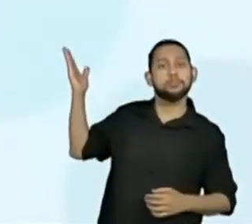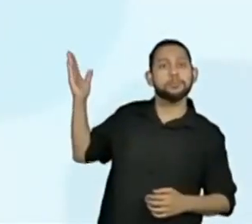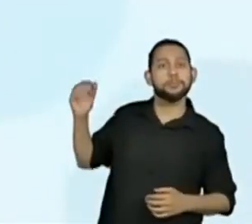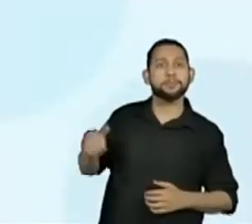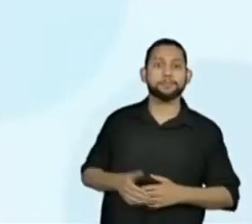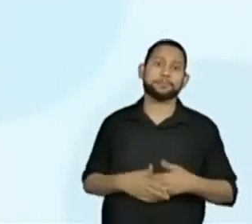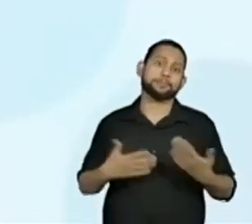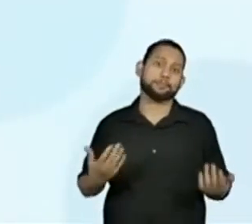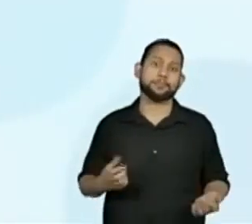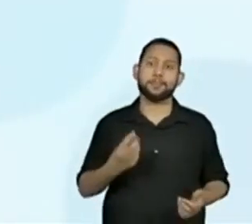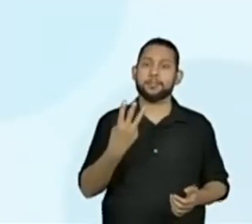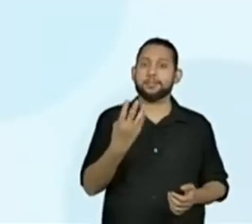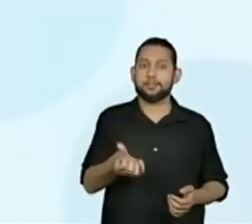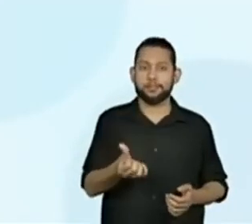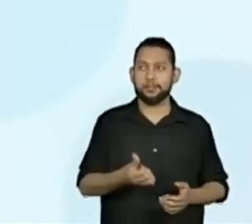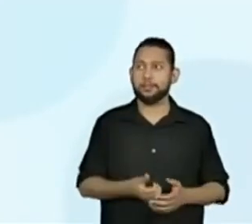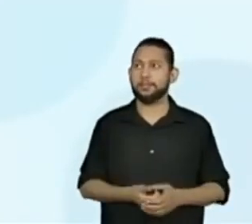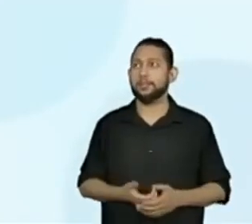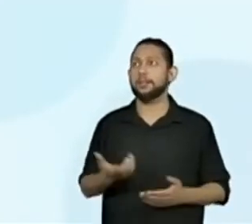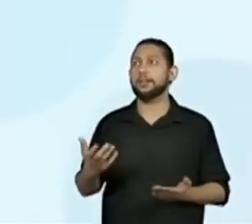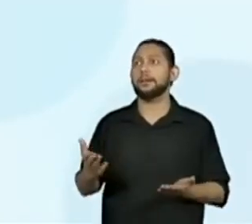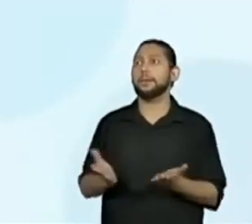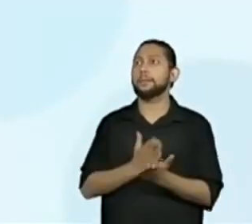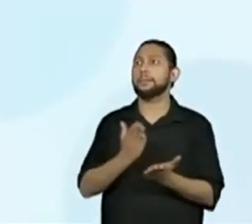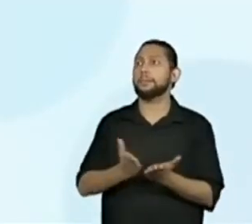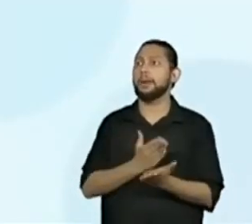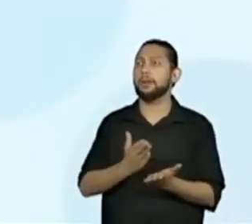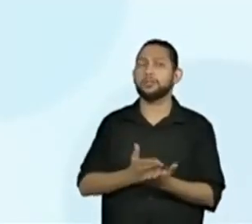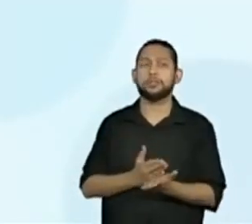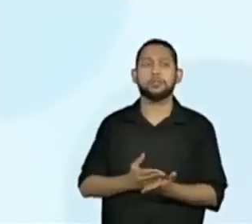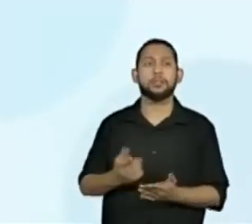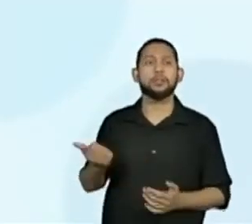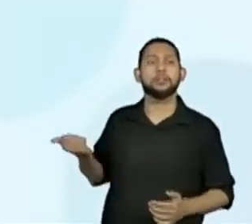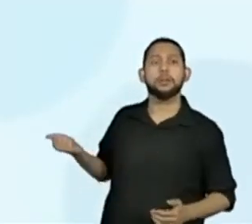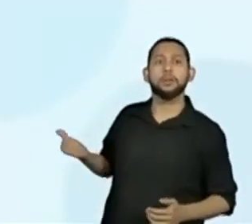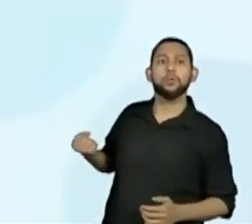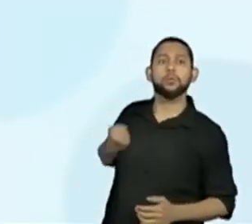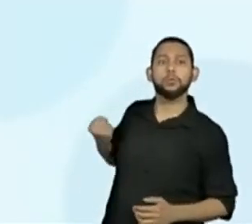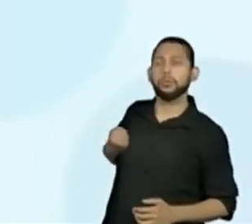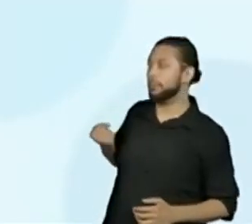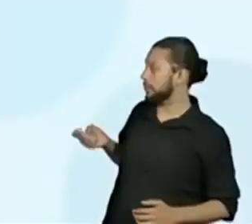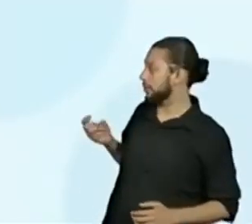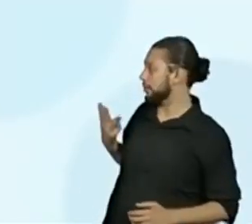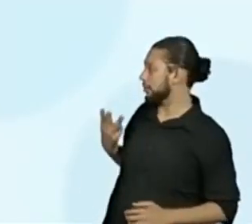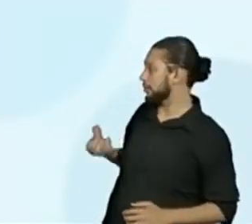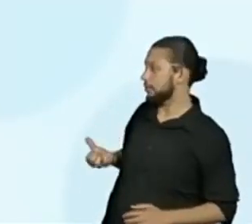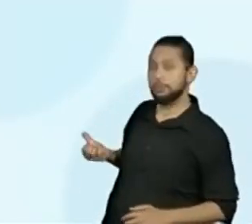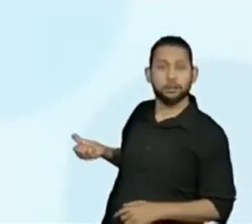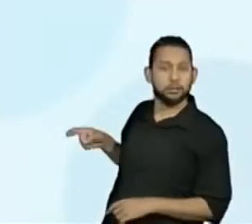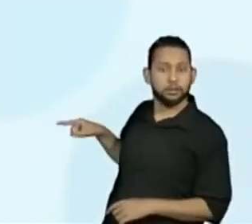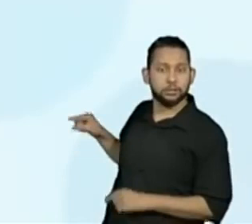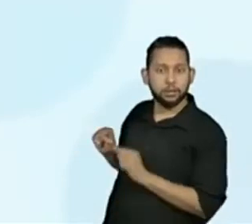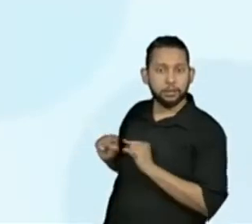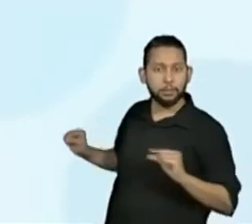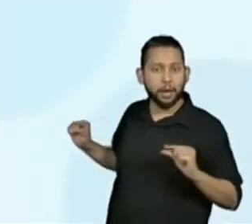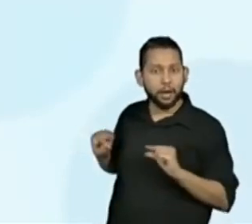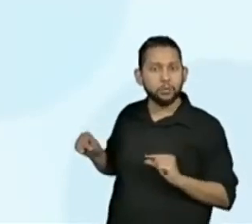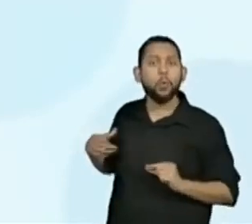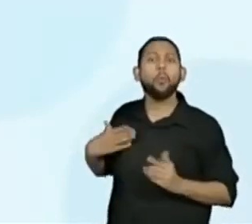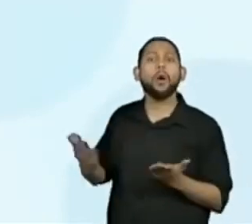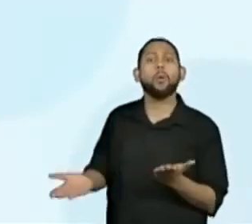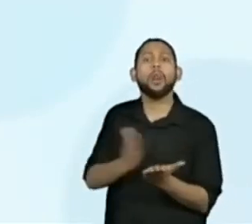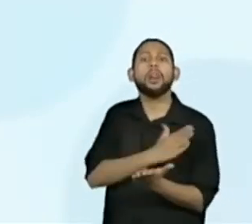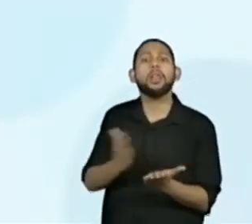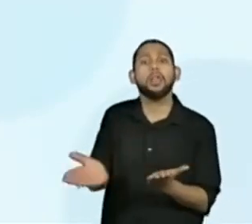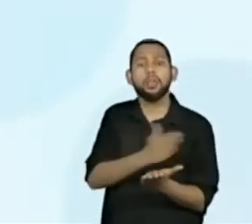Ó, a professora Célia está perguntando a página. Aqui, para nós, essa atividade aparece na página 36 do volume 3 do Aprender